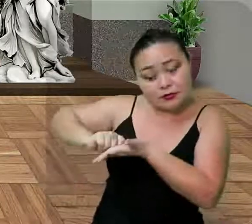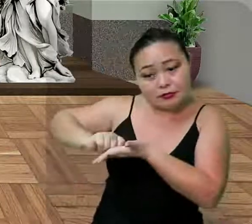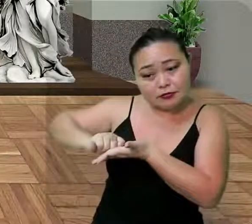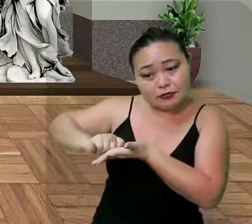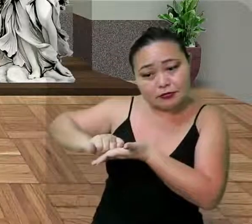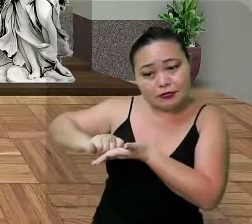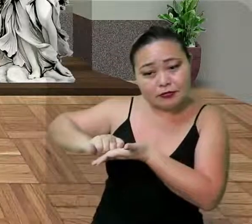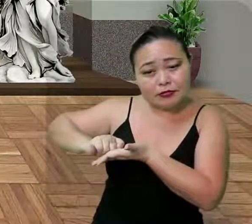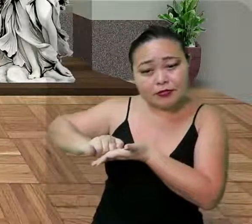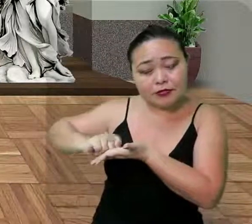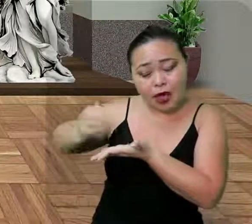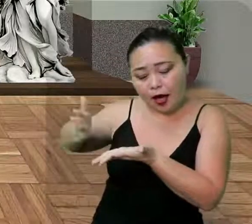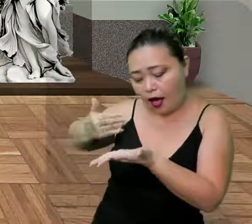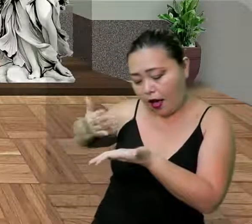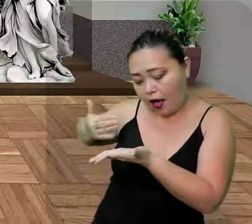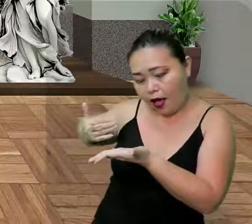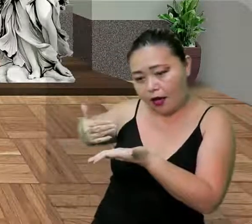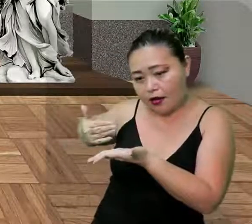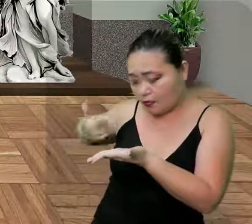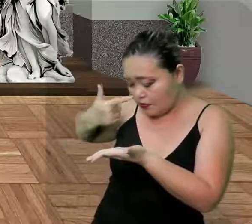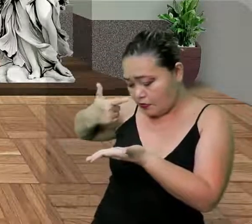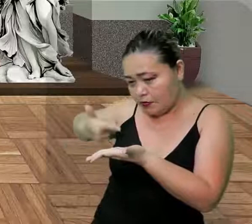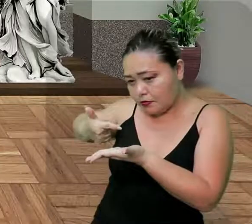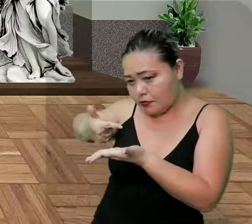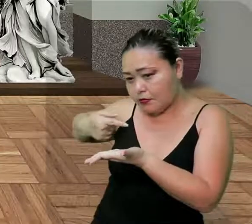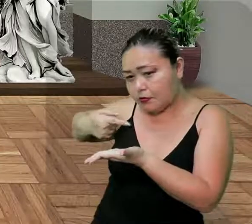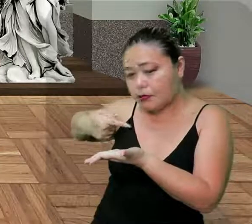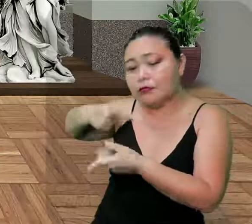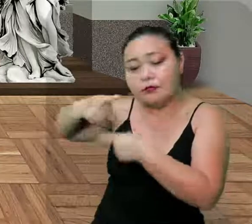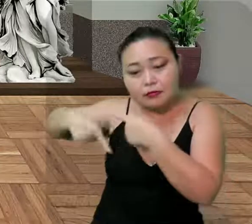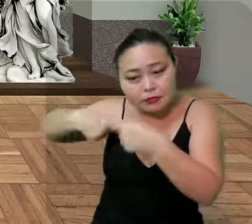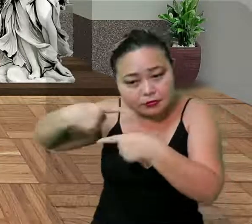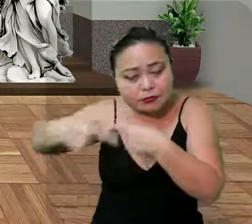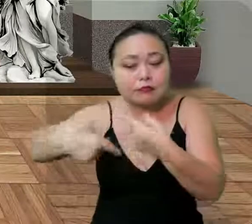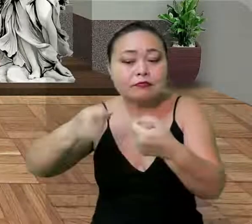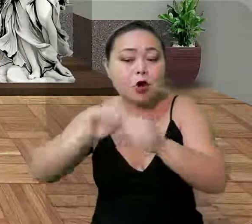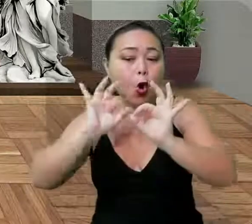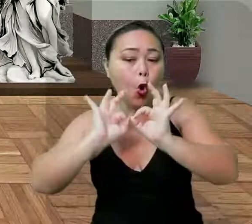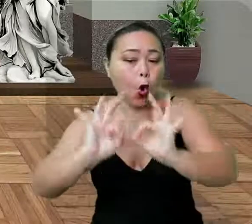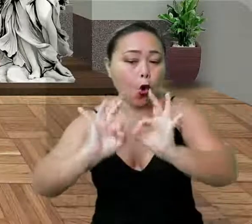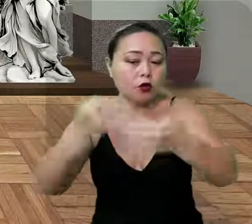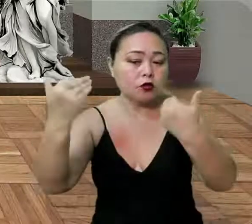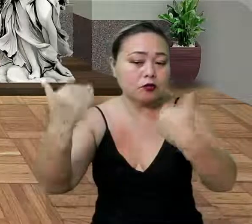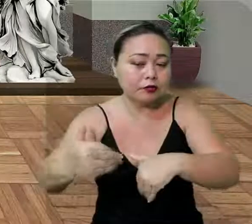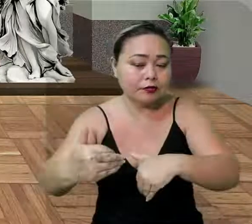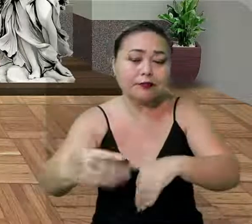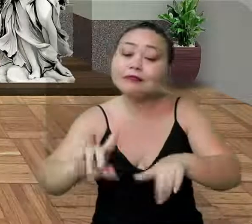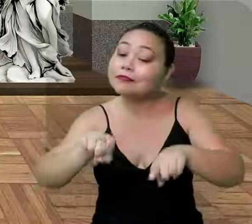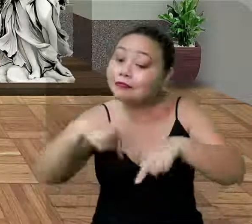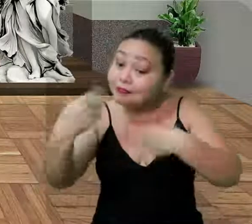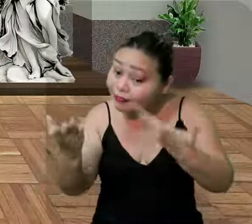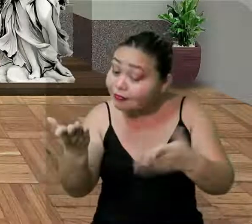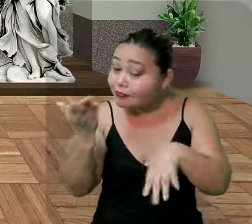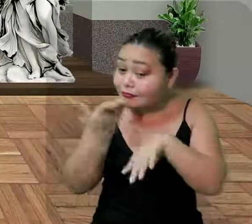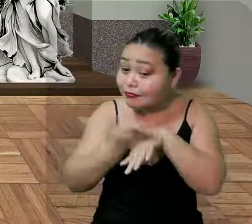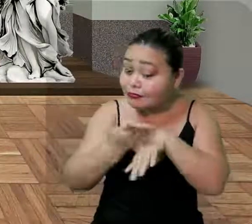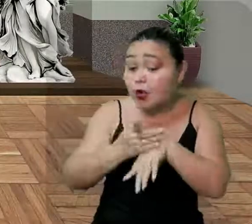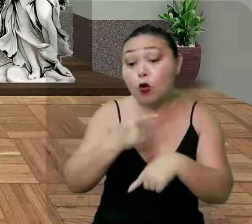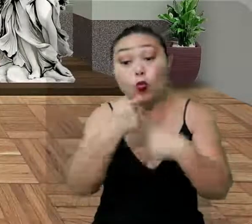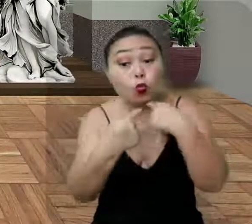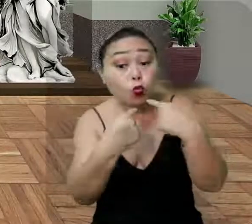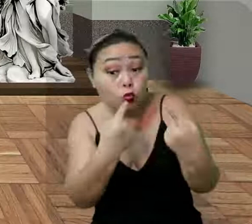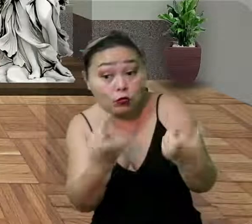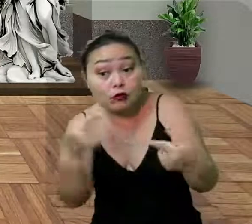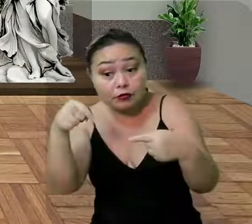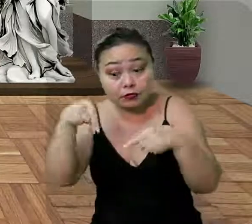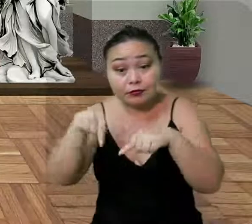vão dar um papo pirada para poder fazer uma ótima prova tá bom essa nossa prática qualquer